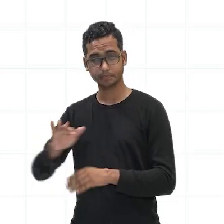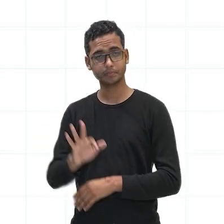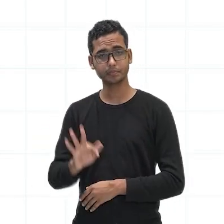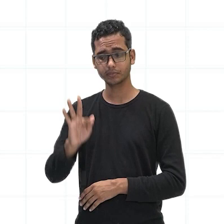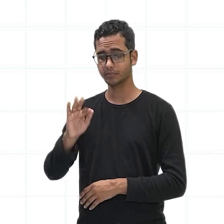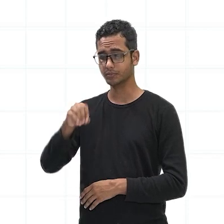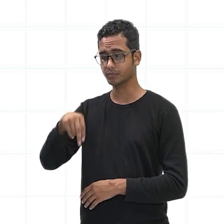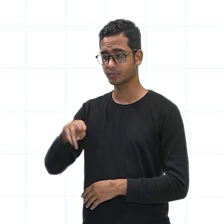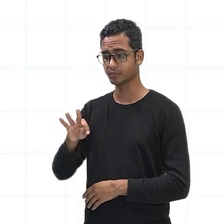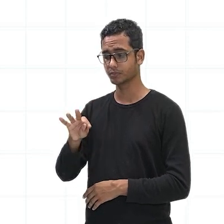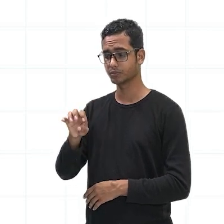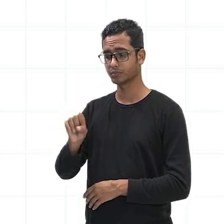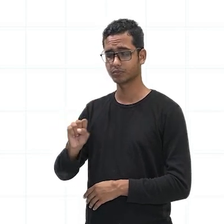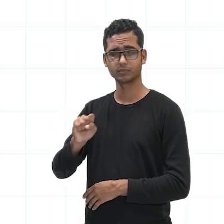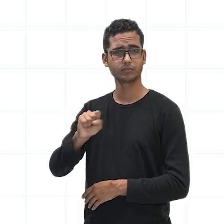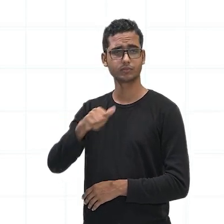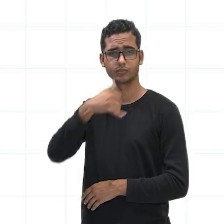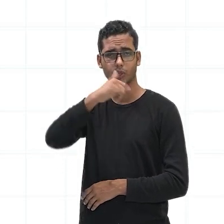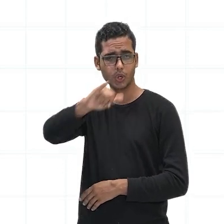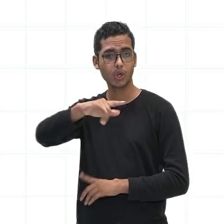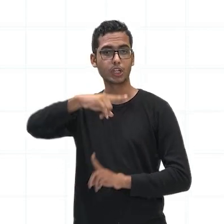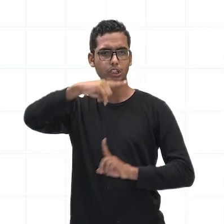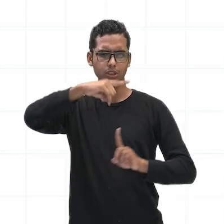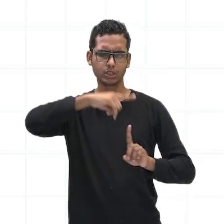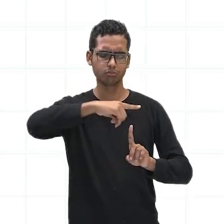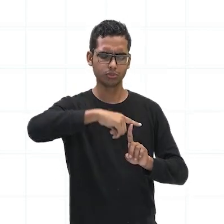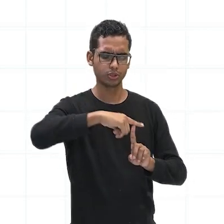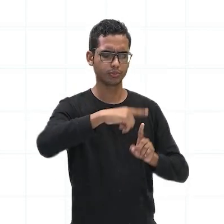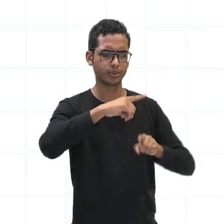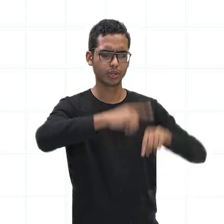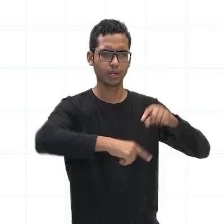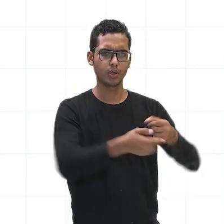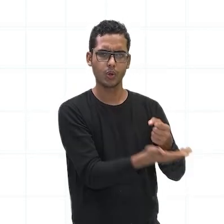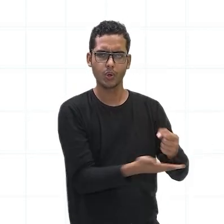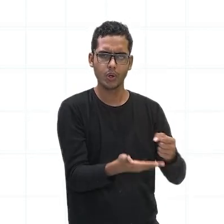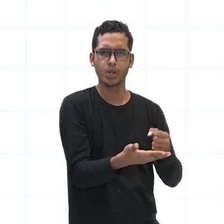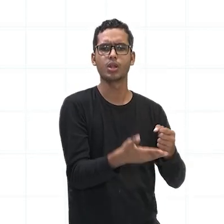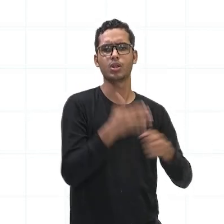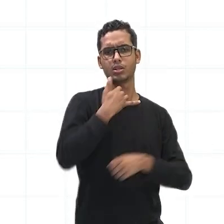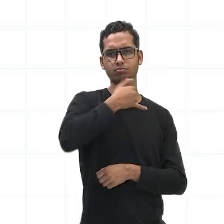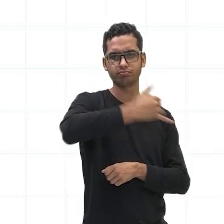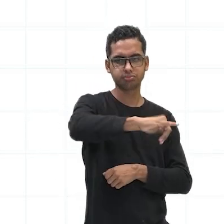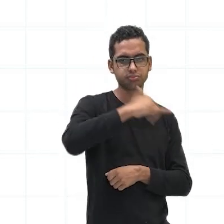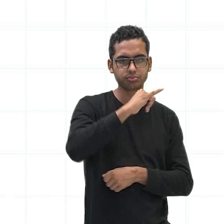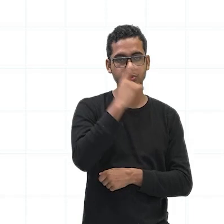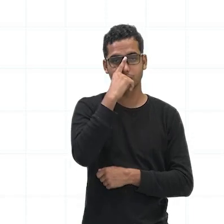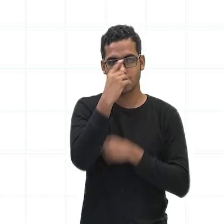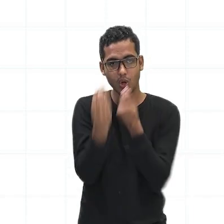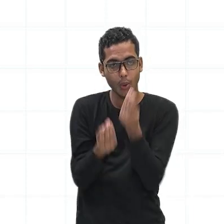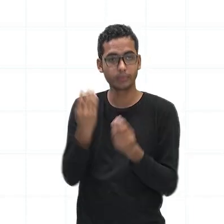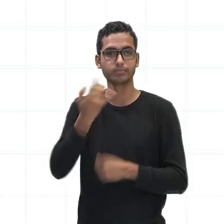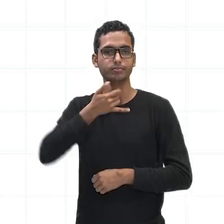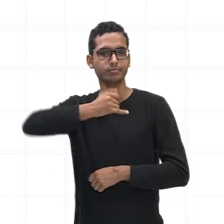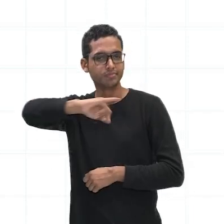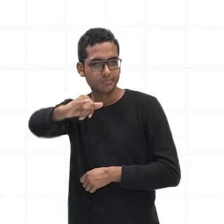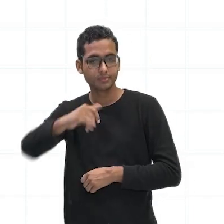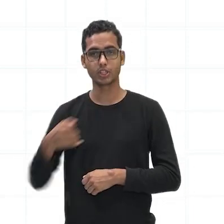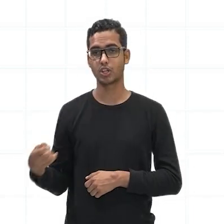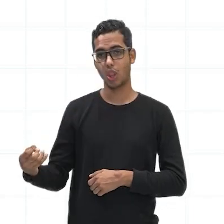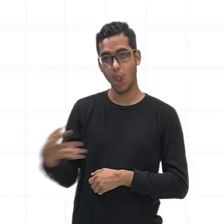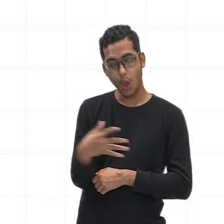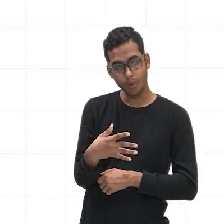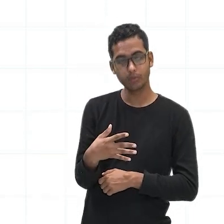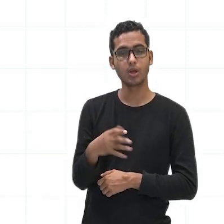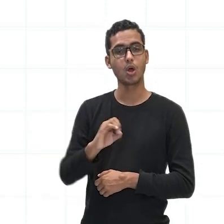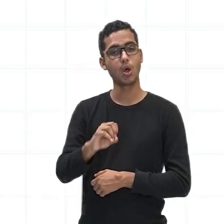Há muitas maneiras de adquirir energia, seja por meio de fontes renováveis ou não renováveis, como nós acabamos